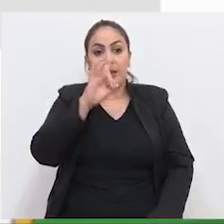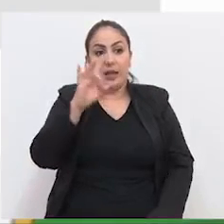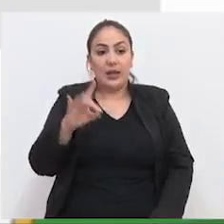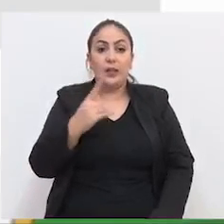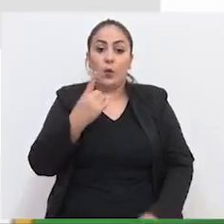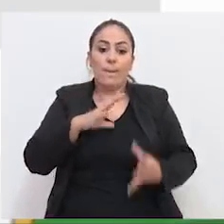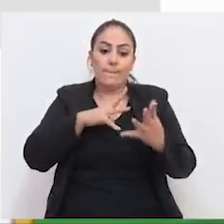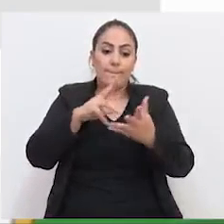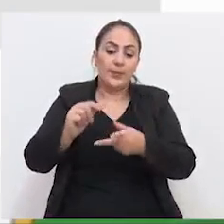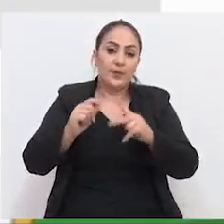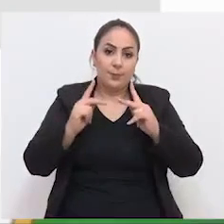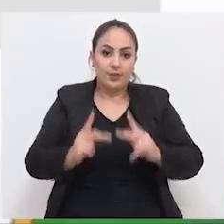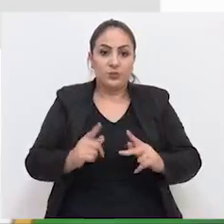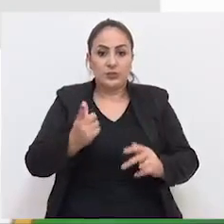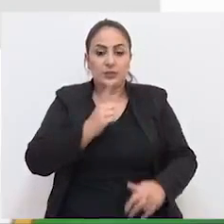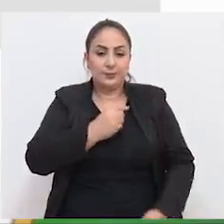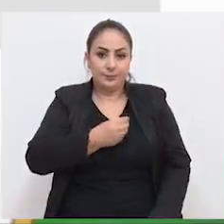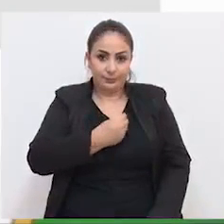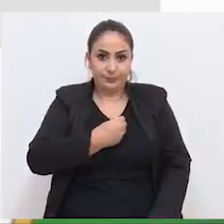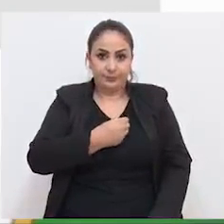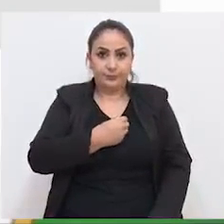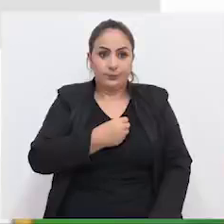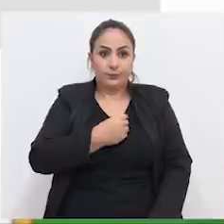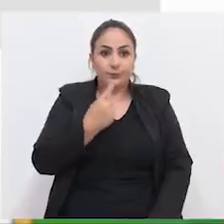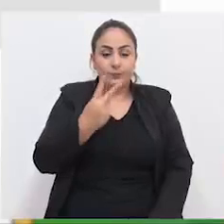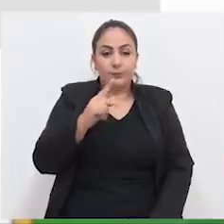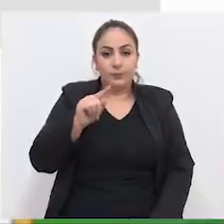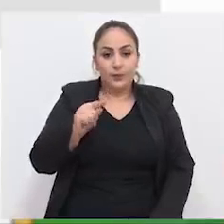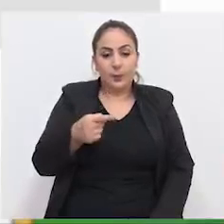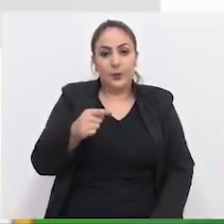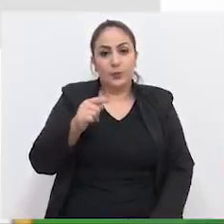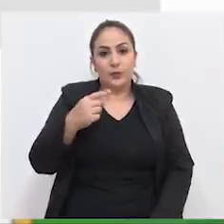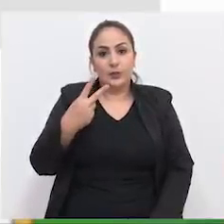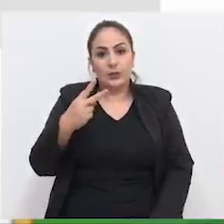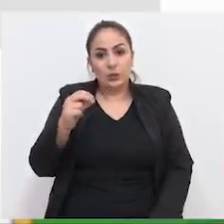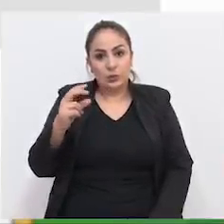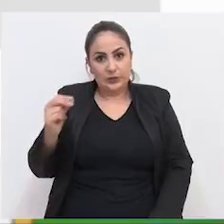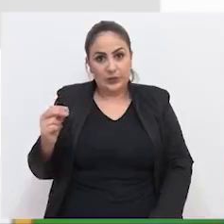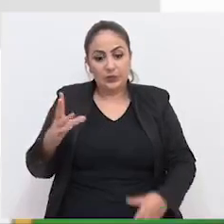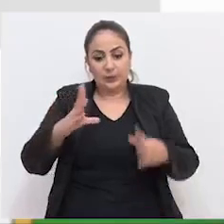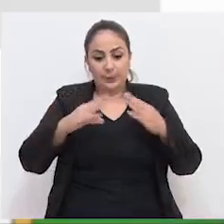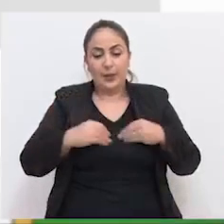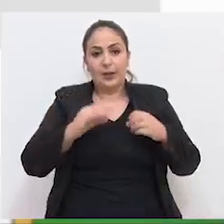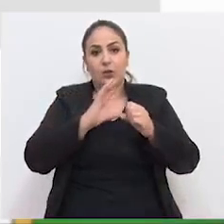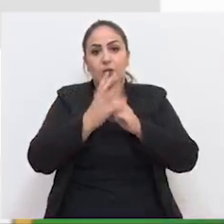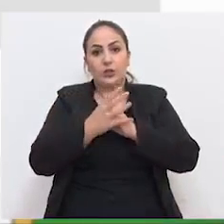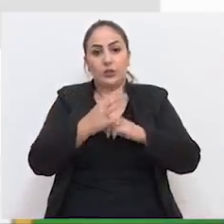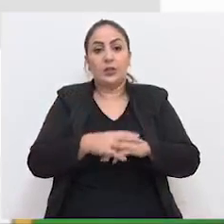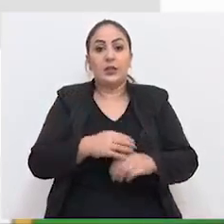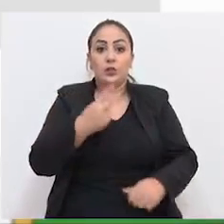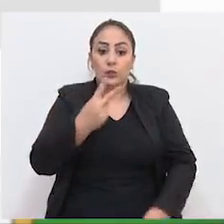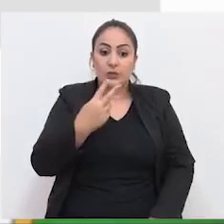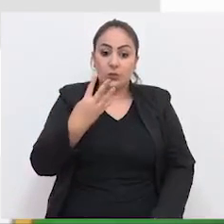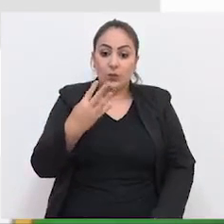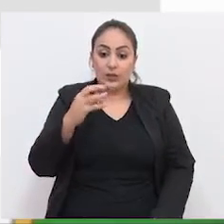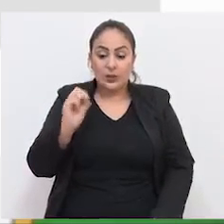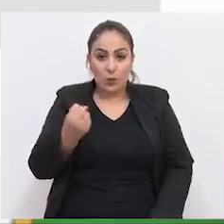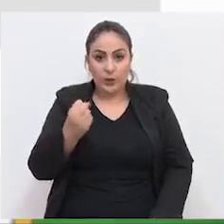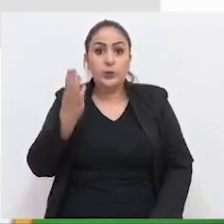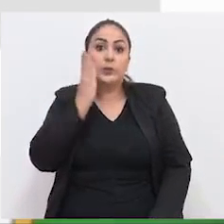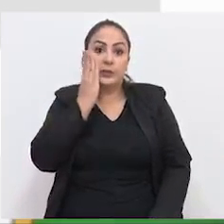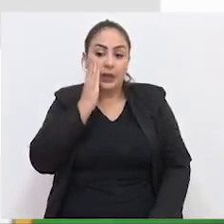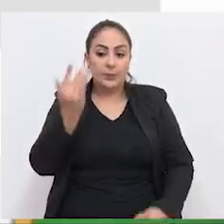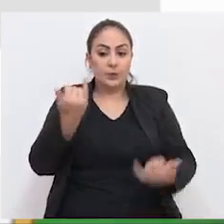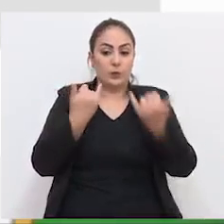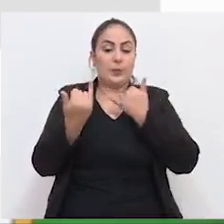cada 1 milhão de habitantes, estima-se que existem 2.200 infectados, dos quais 248 são notificados,